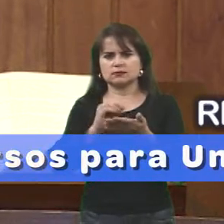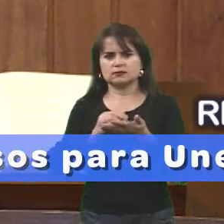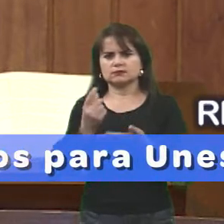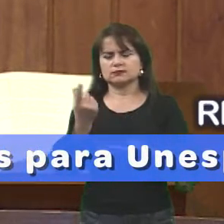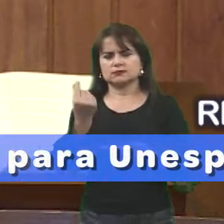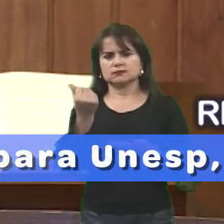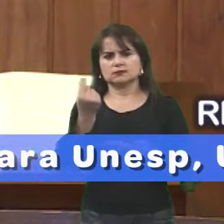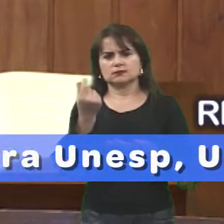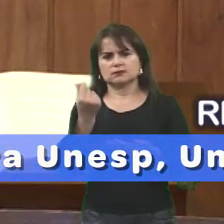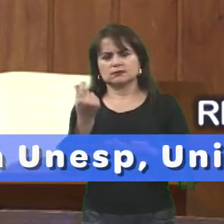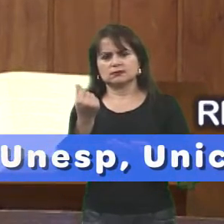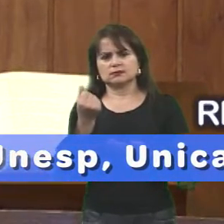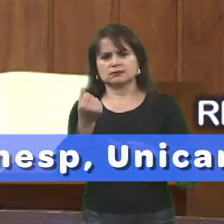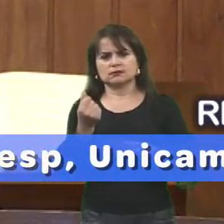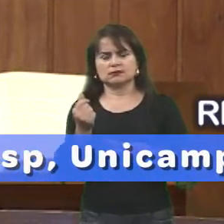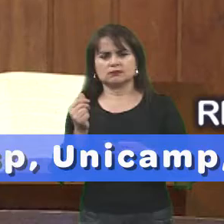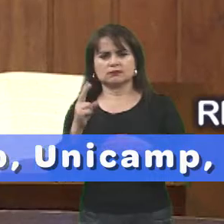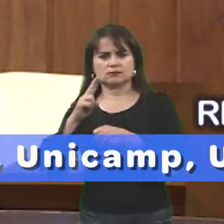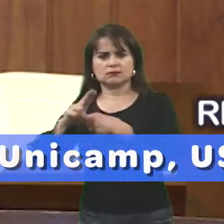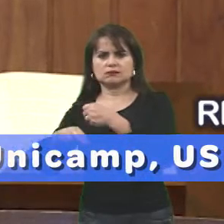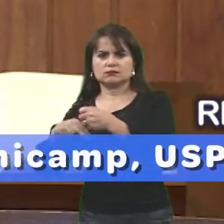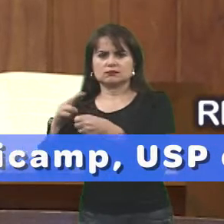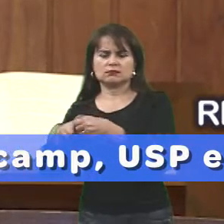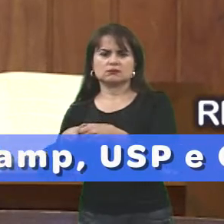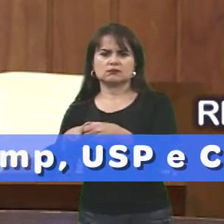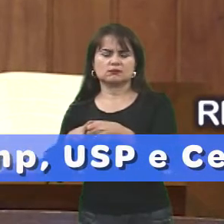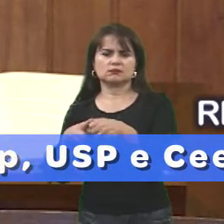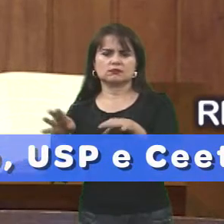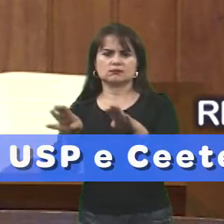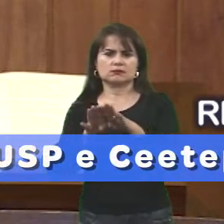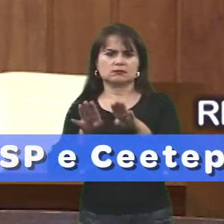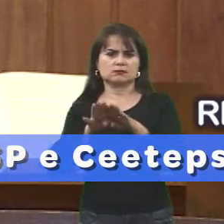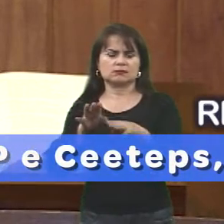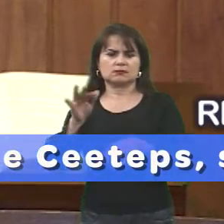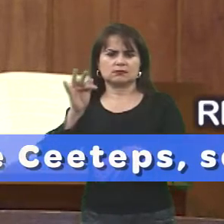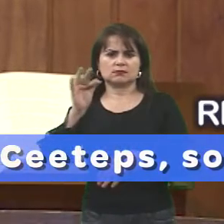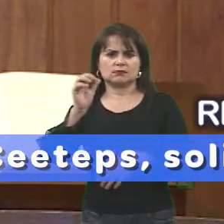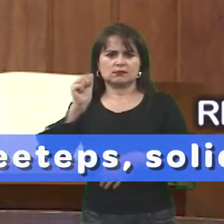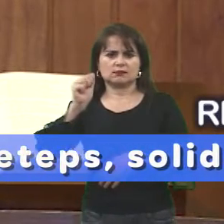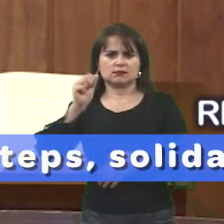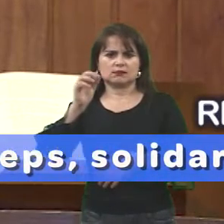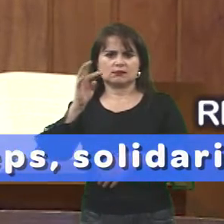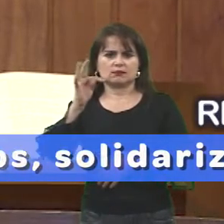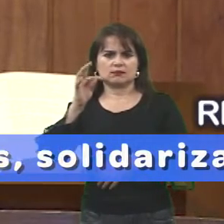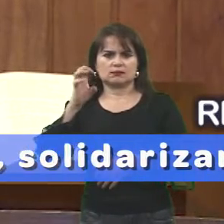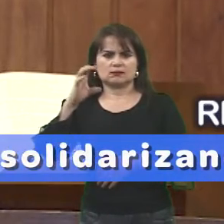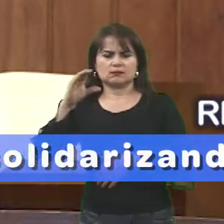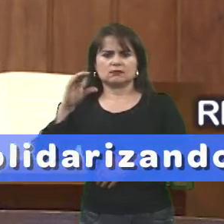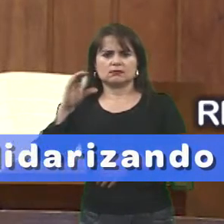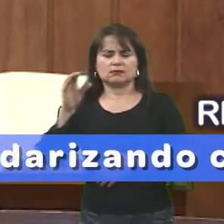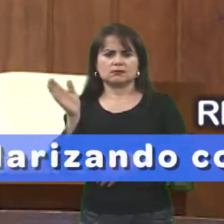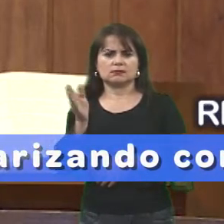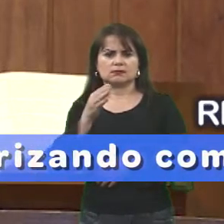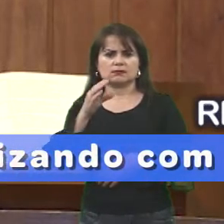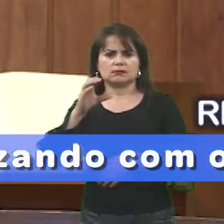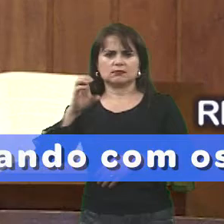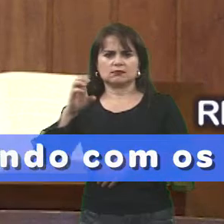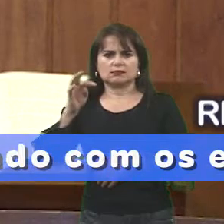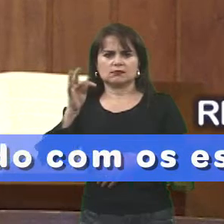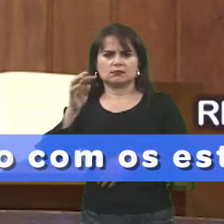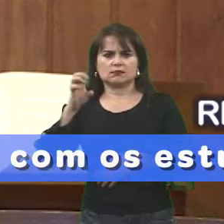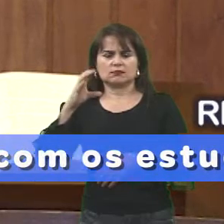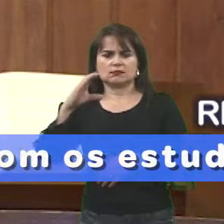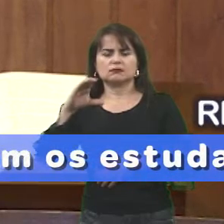nestas universidades públicas e também FATECs e ETECs. Quero aqui dizer